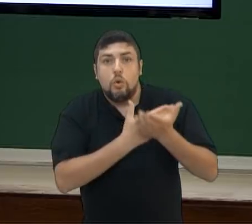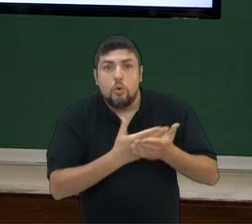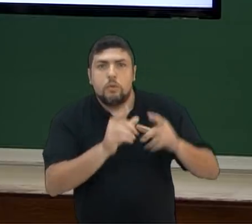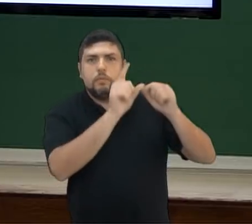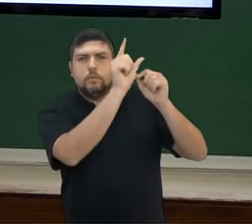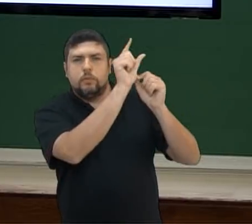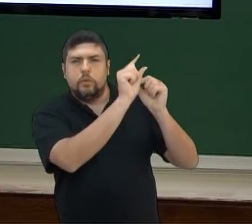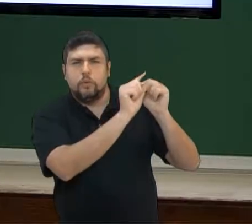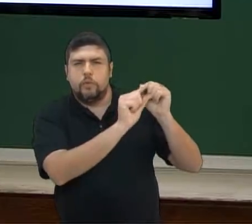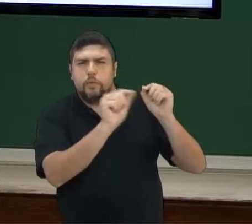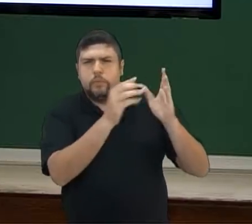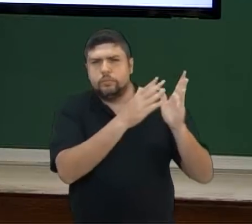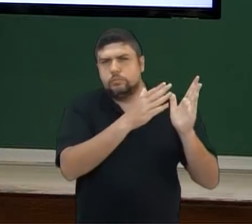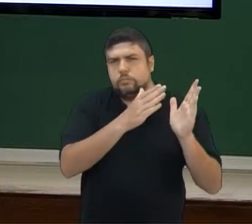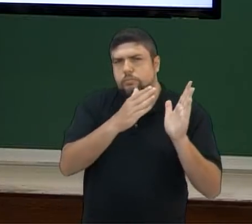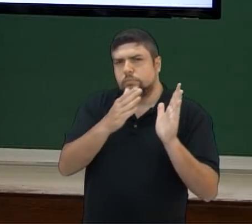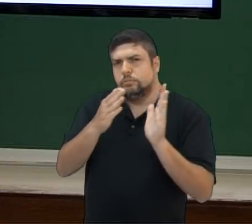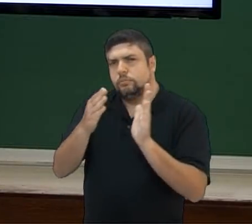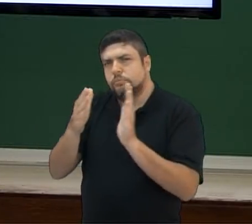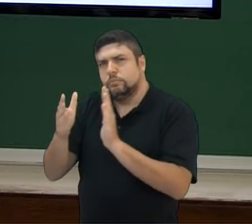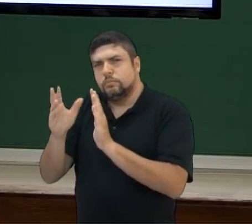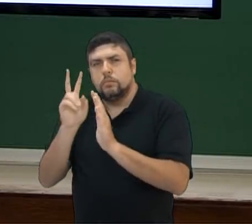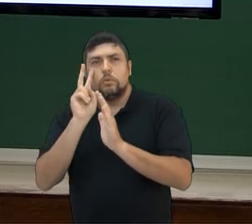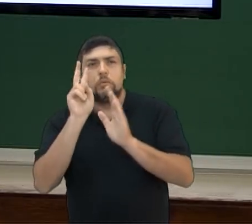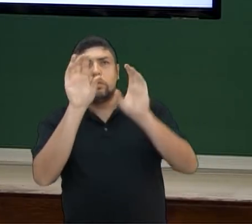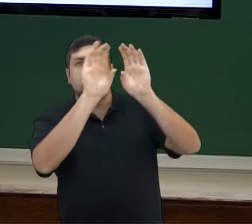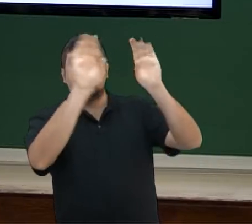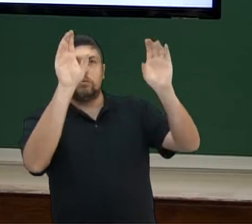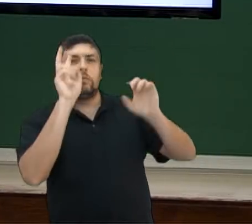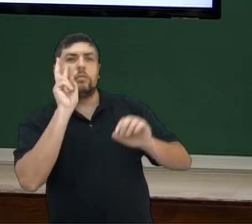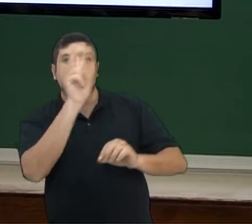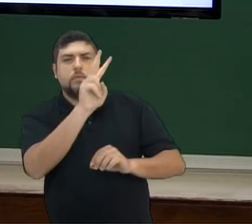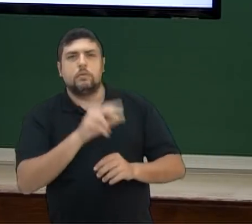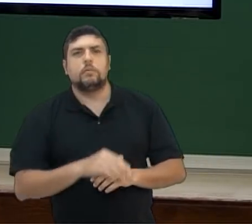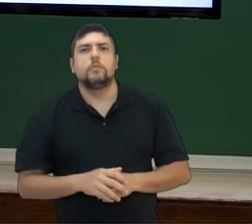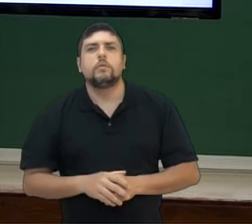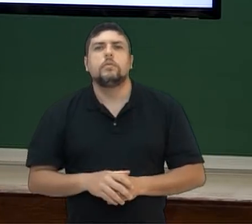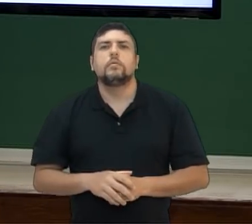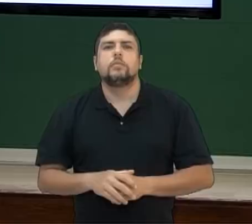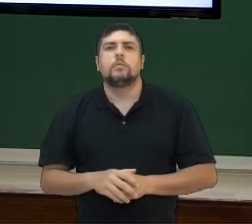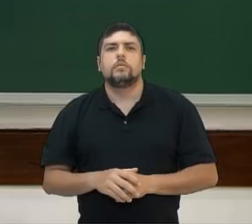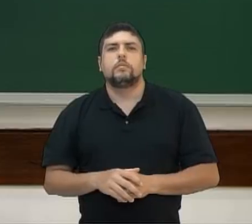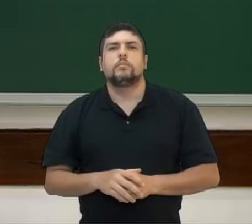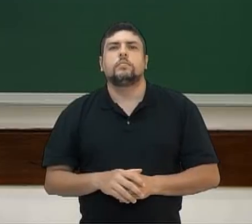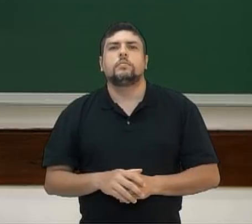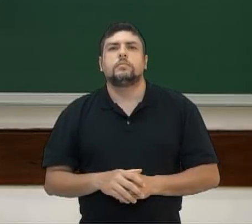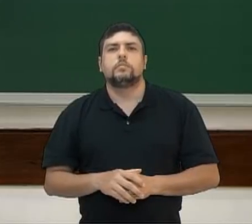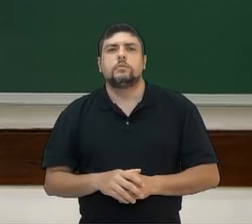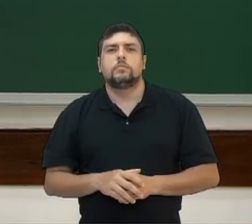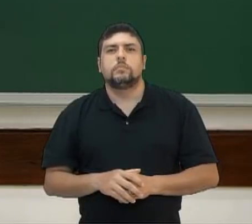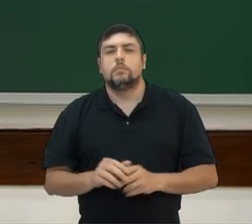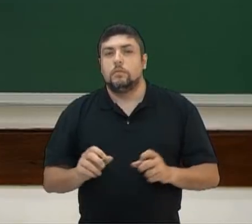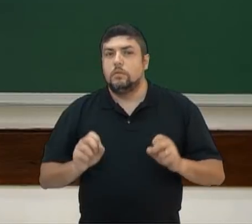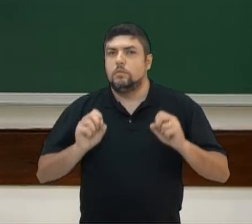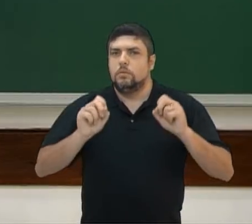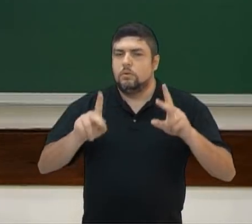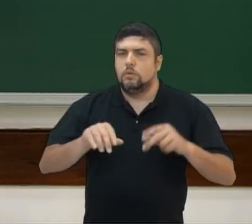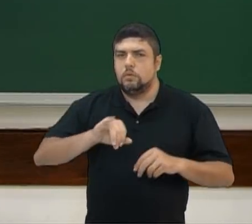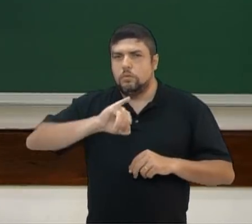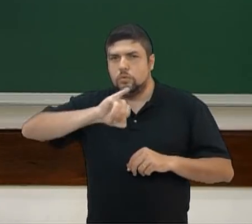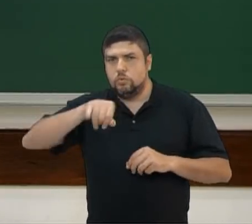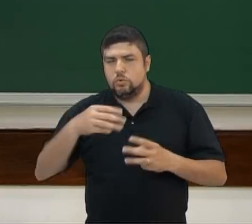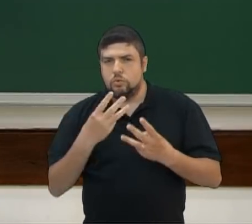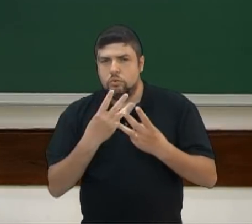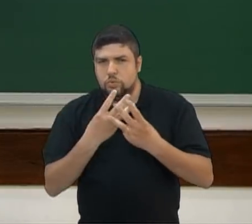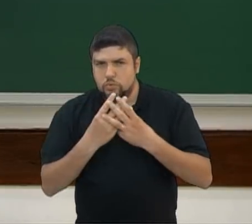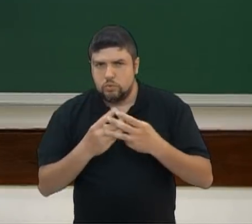referências, então, do islamismo com a lua crescente. Bom, falamos do judaísmo, falamos